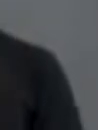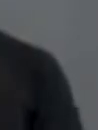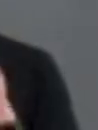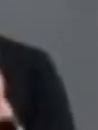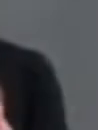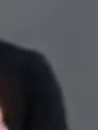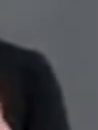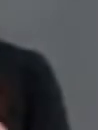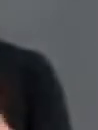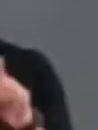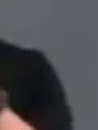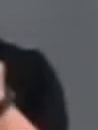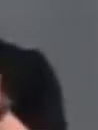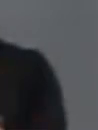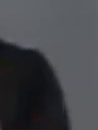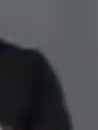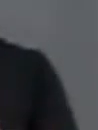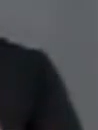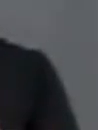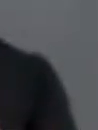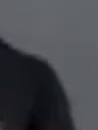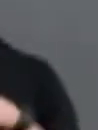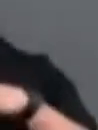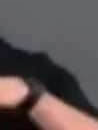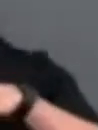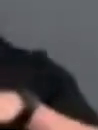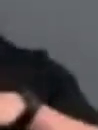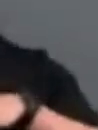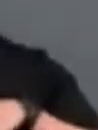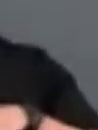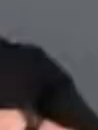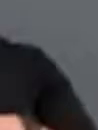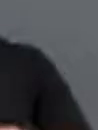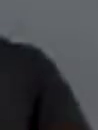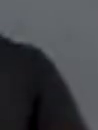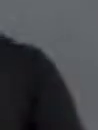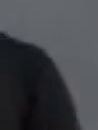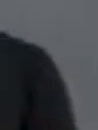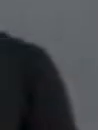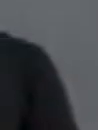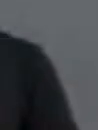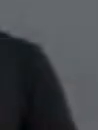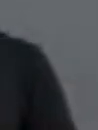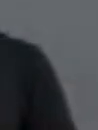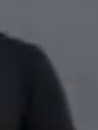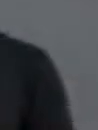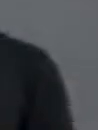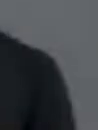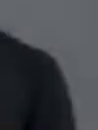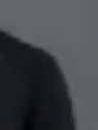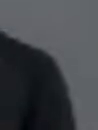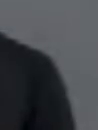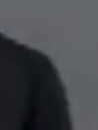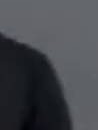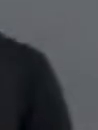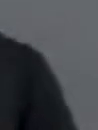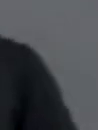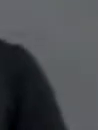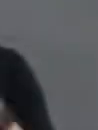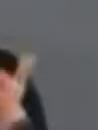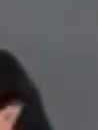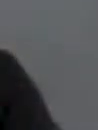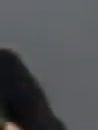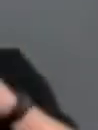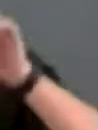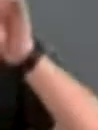assessores, ministros, com o presidente e sem o presidente, o ex-presidente, para tratar